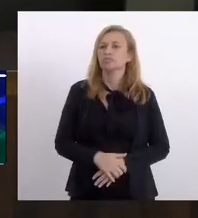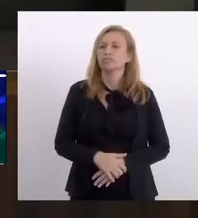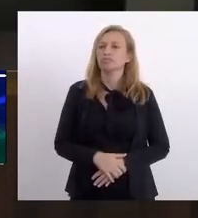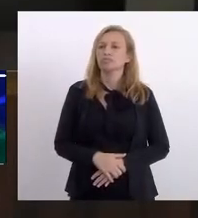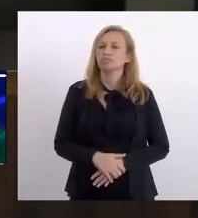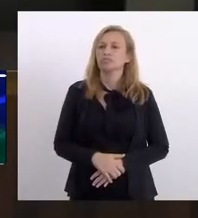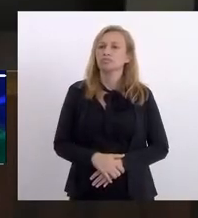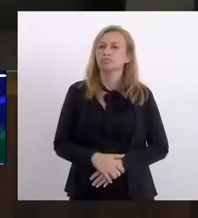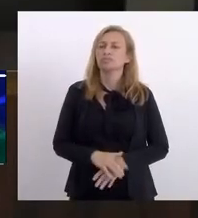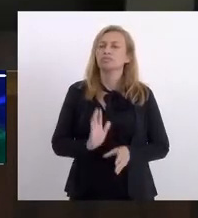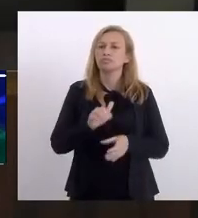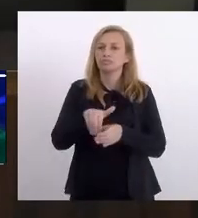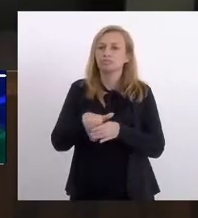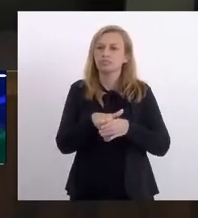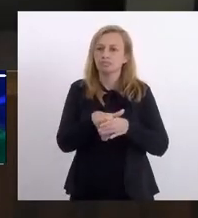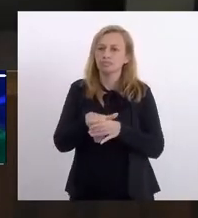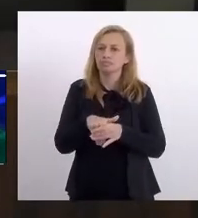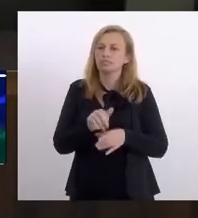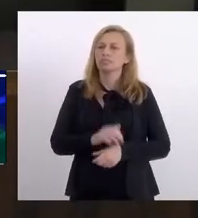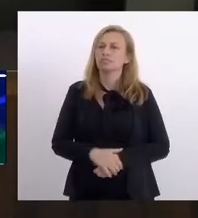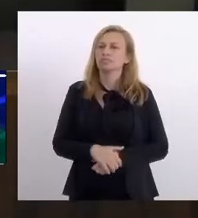vamos votar